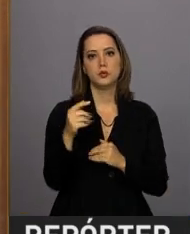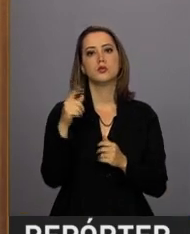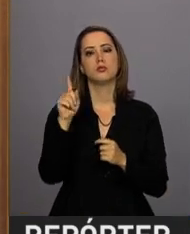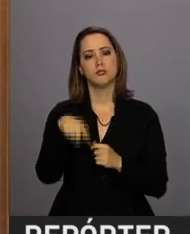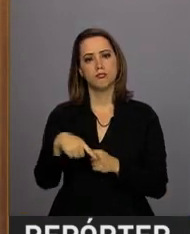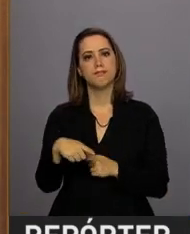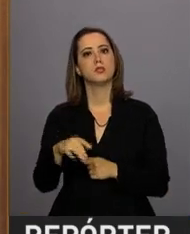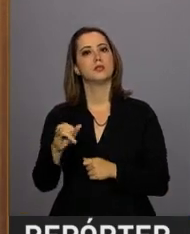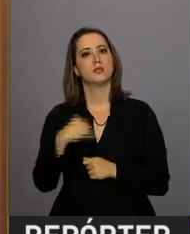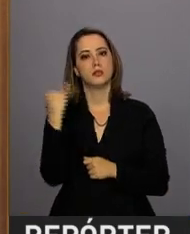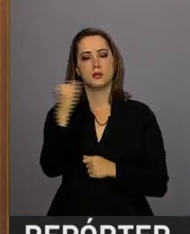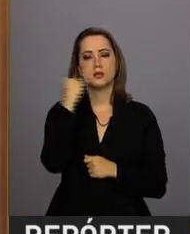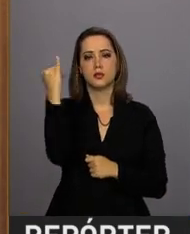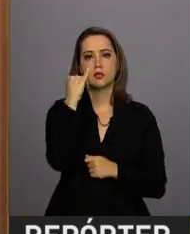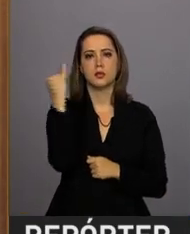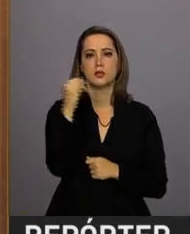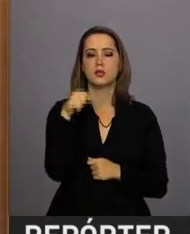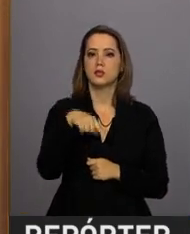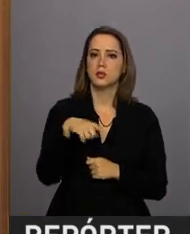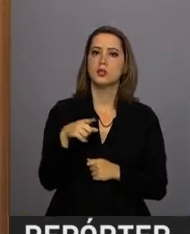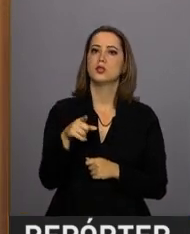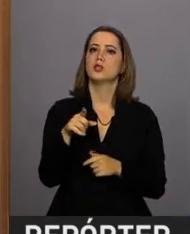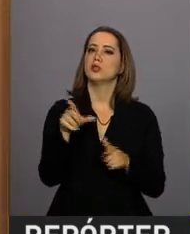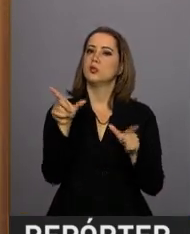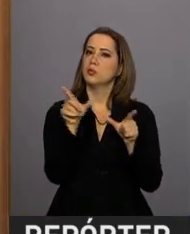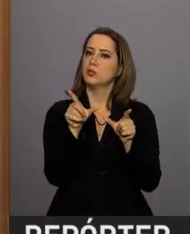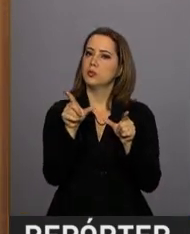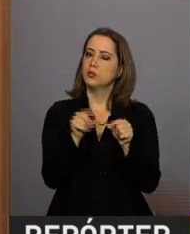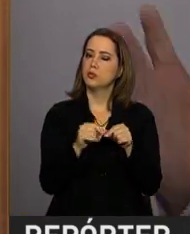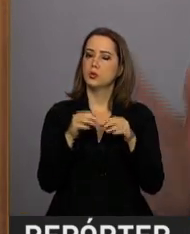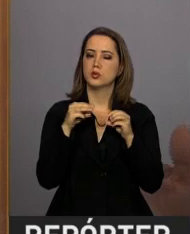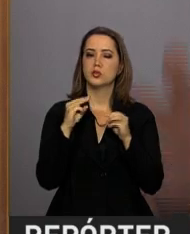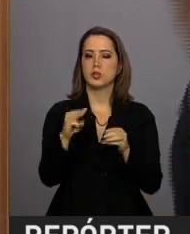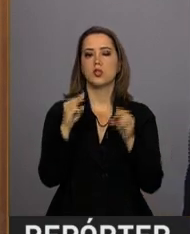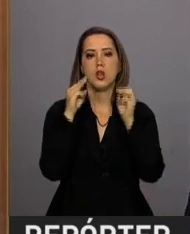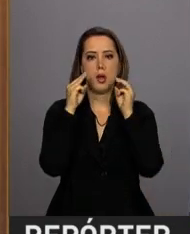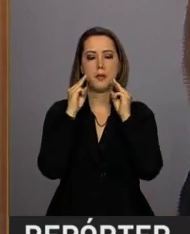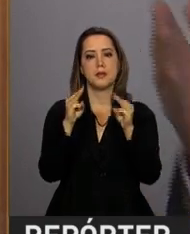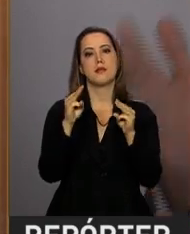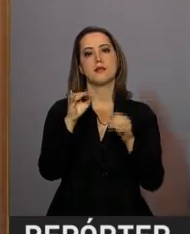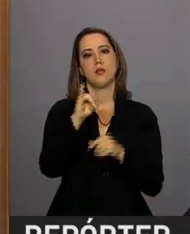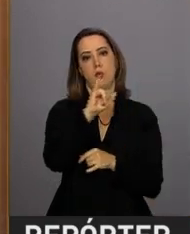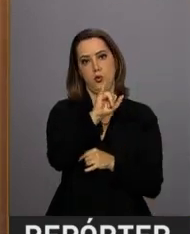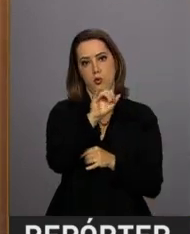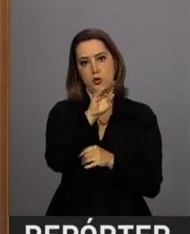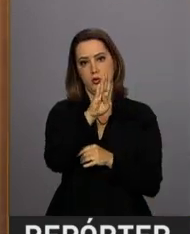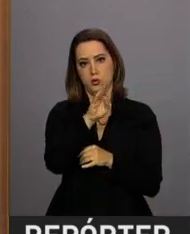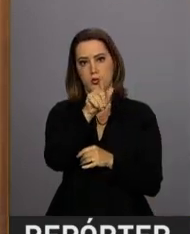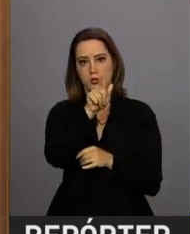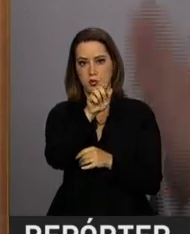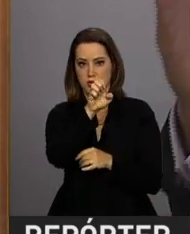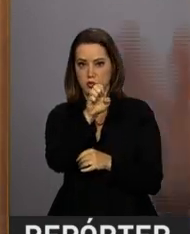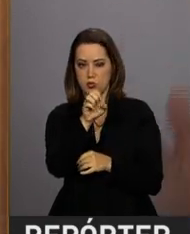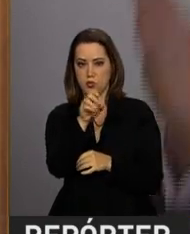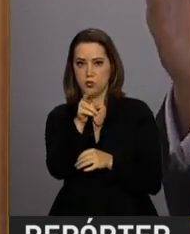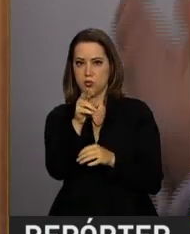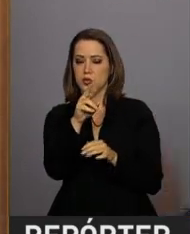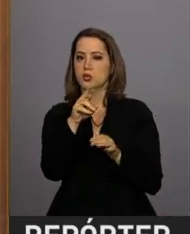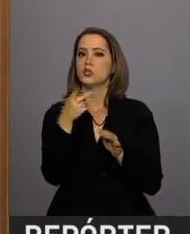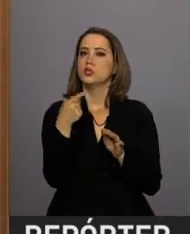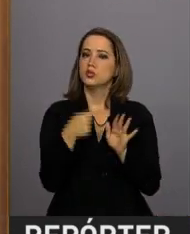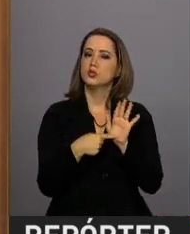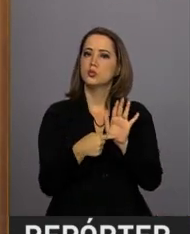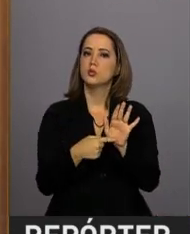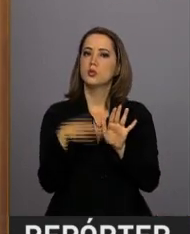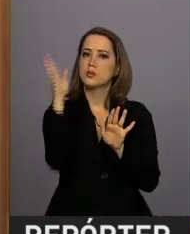nobre a missão institucional da fundação IBGE e aí abre aspas de retratar o Brasil levando